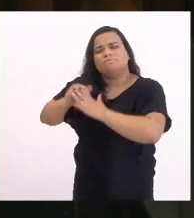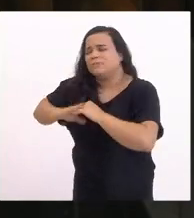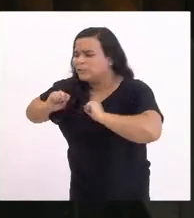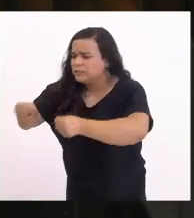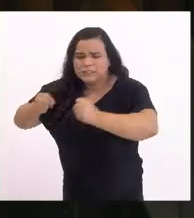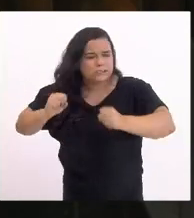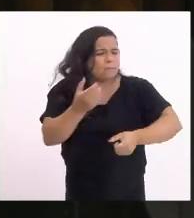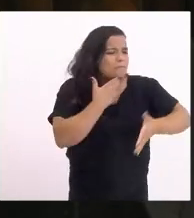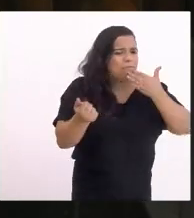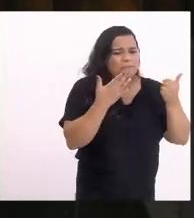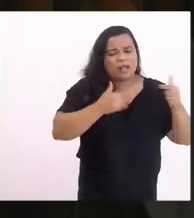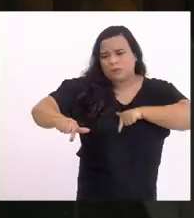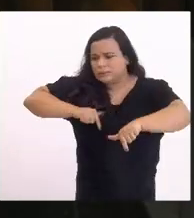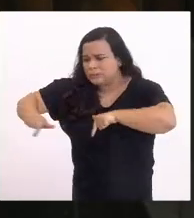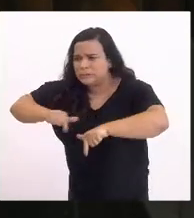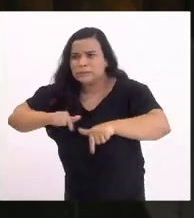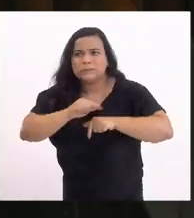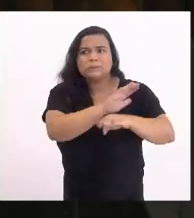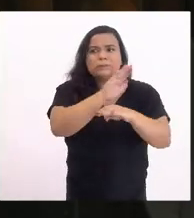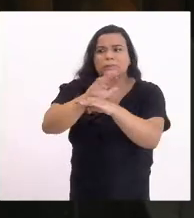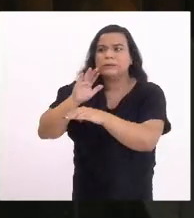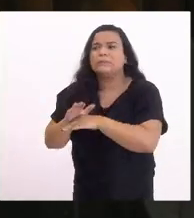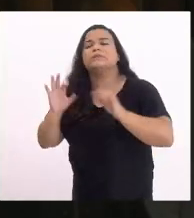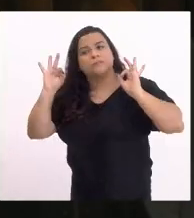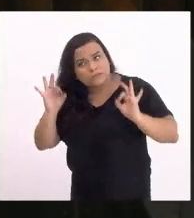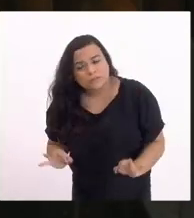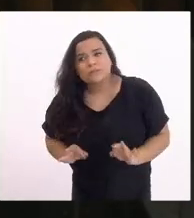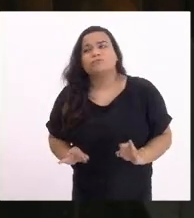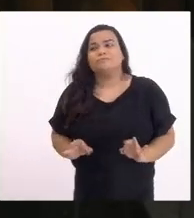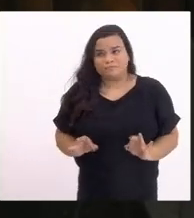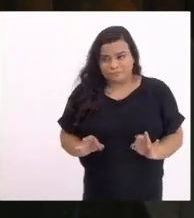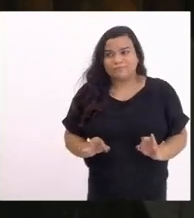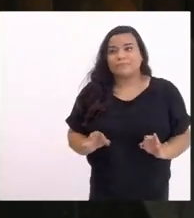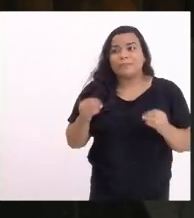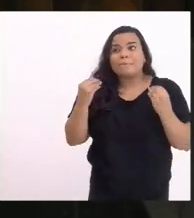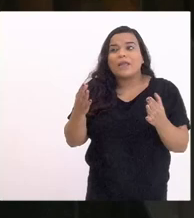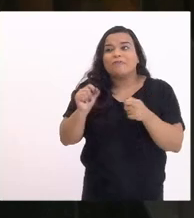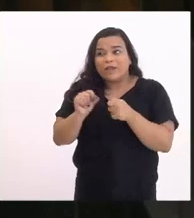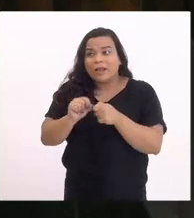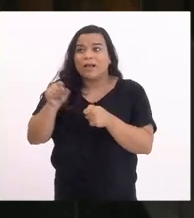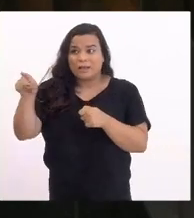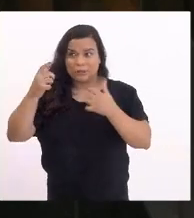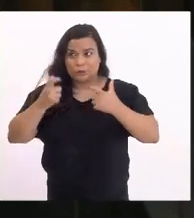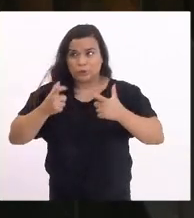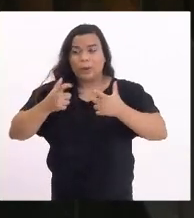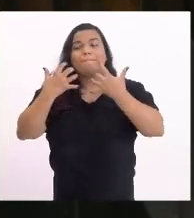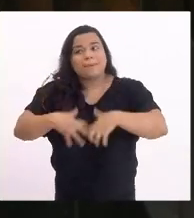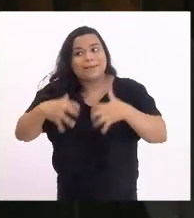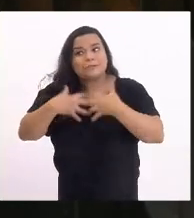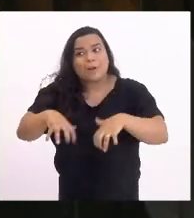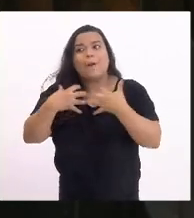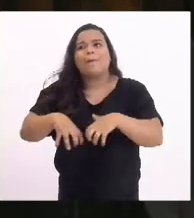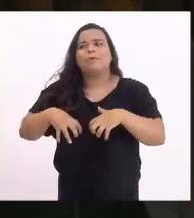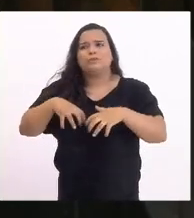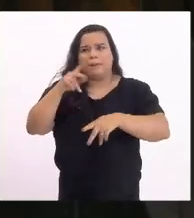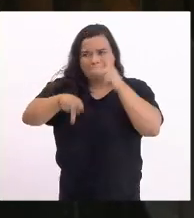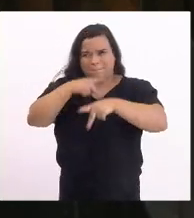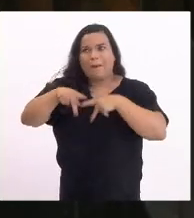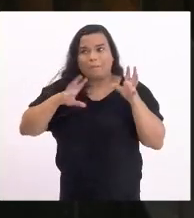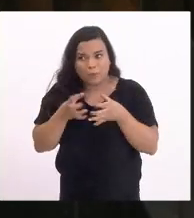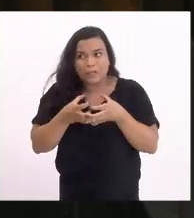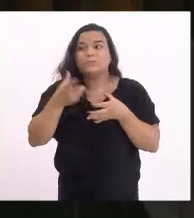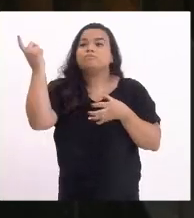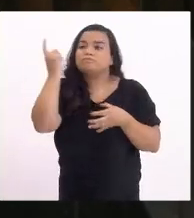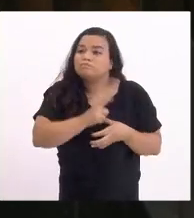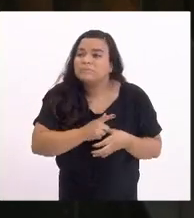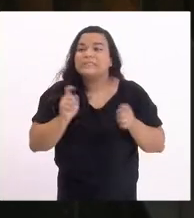dando o melhor de si, de você, para poder fazer com que Petrópolis, a população daquela cidade,